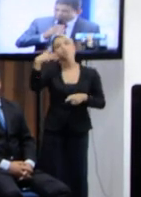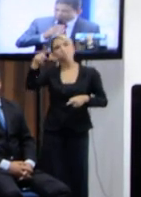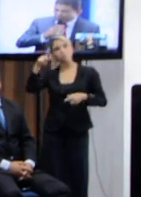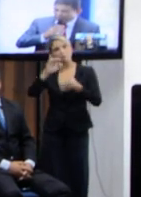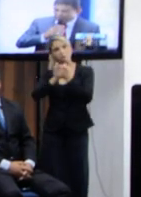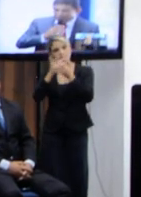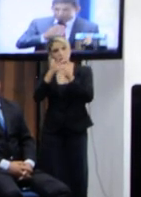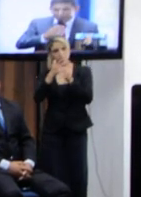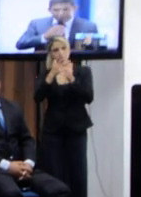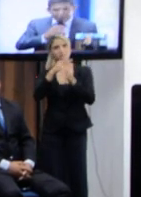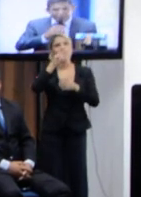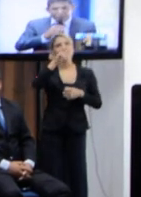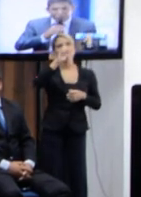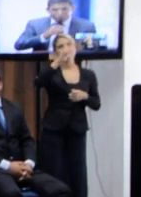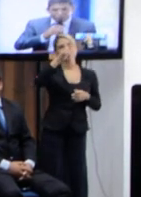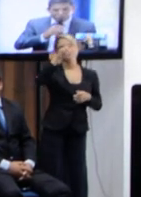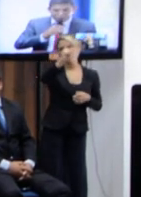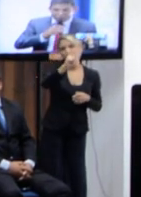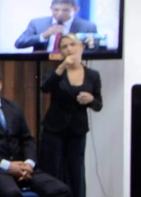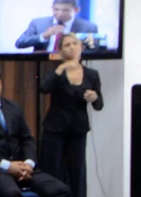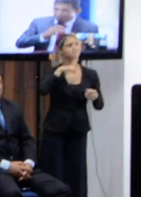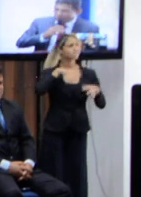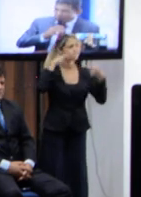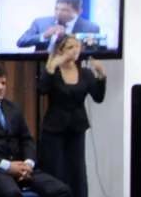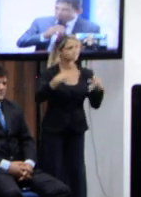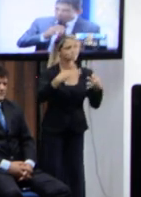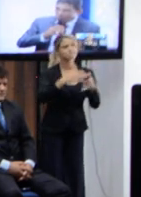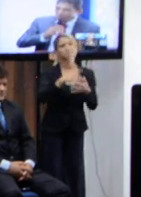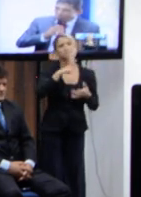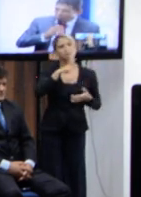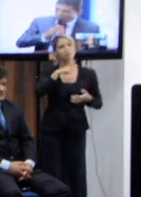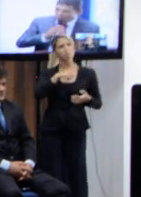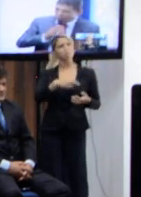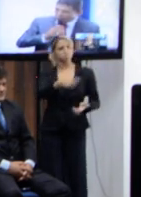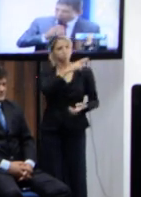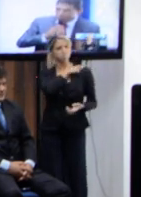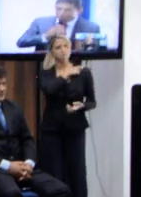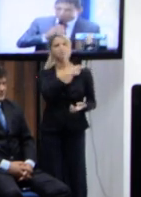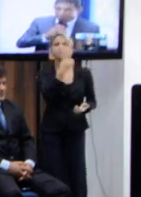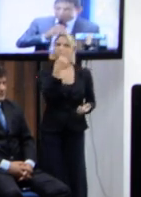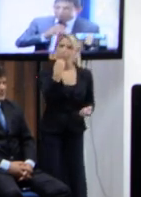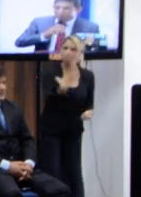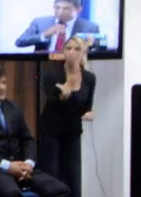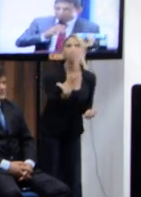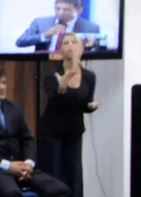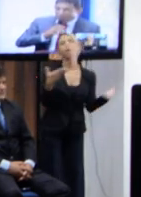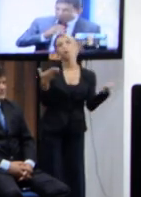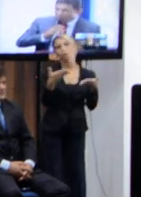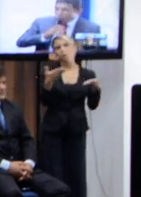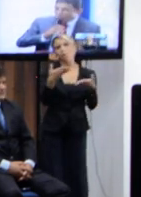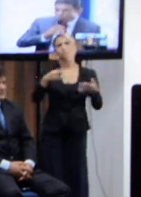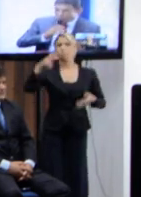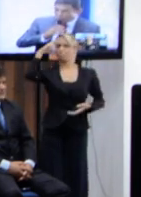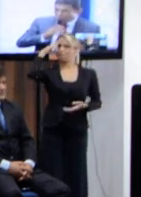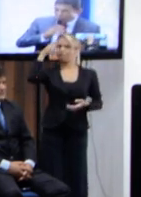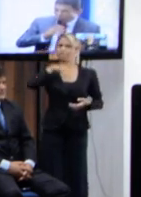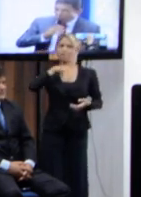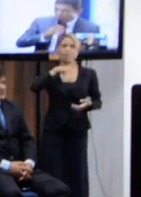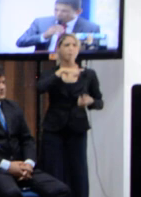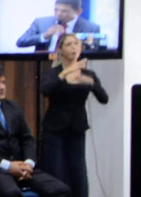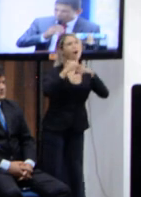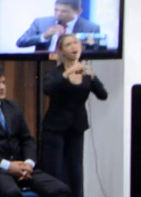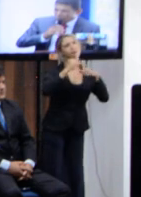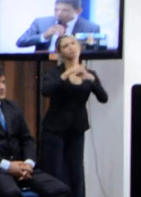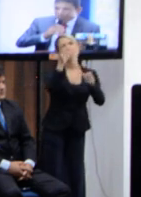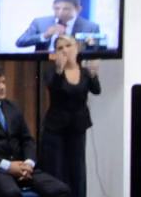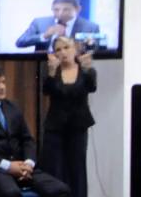tenho certeza que essa casa vai ser muito bem conduzida, Dona, por você, Geraldo. Você tem um carinho de